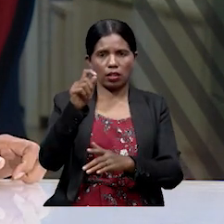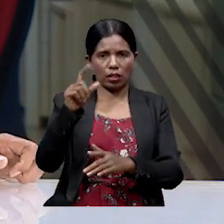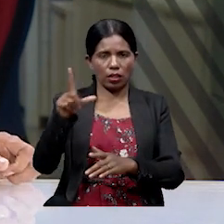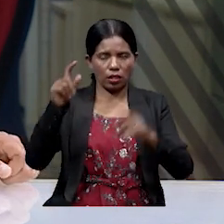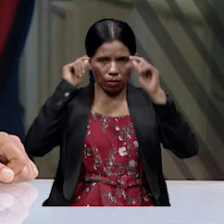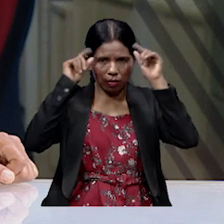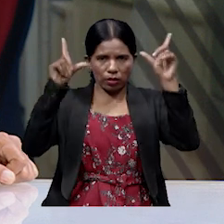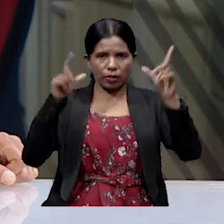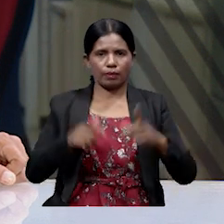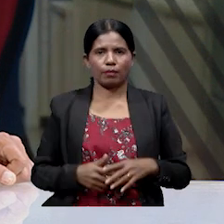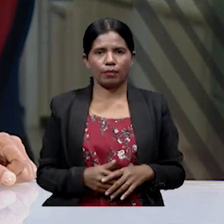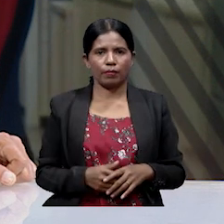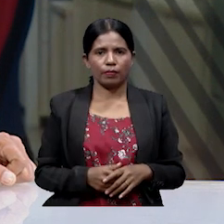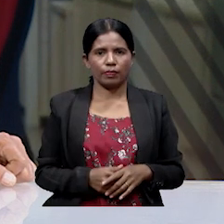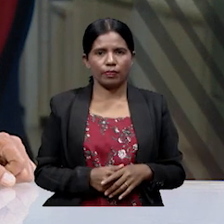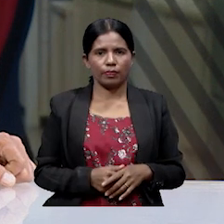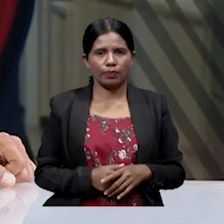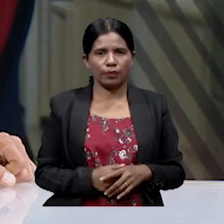Timor-Leste.